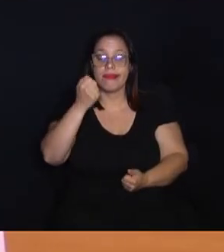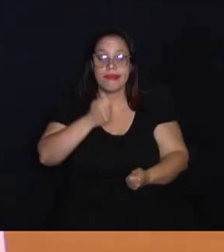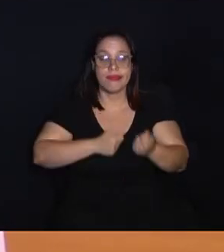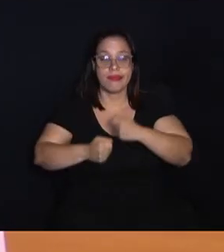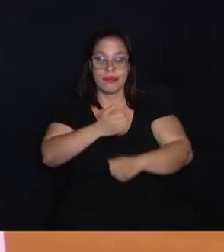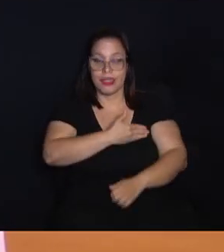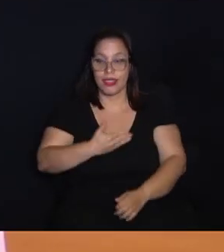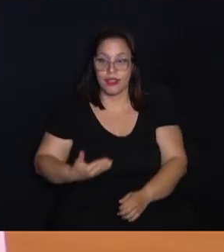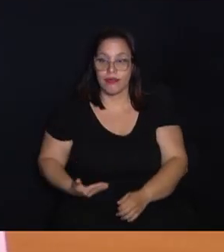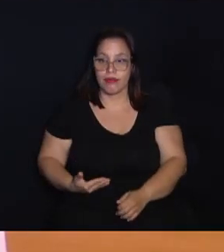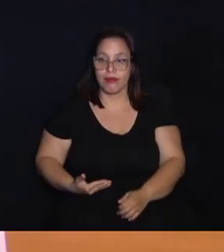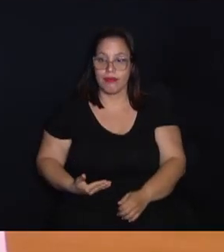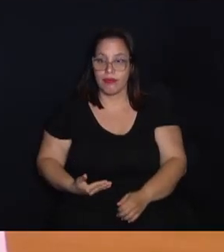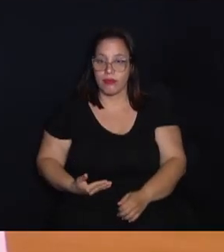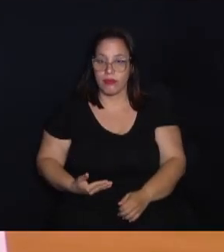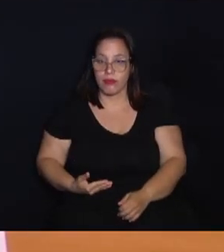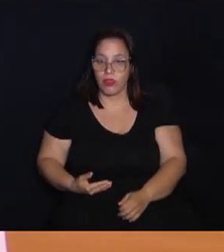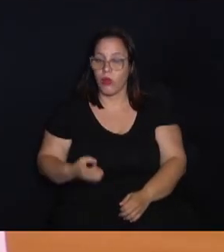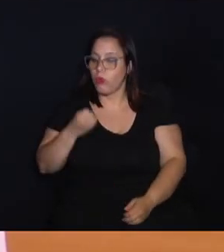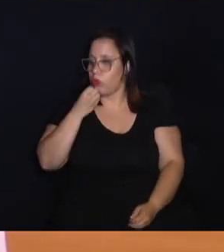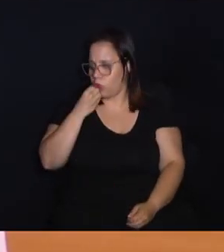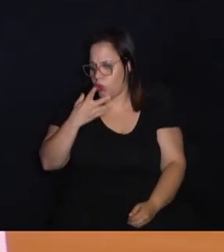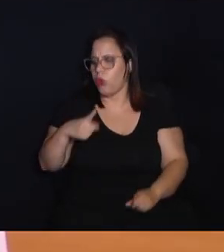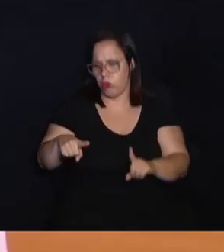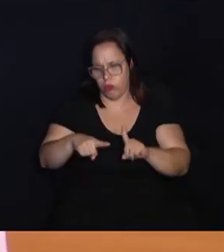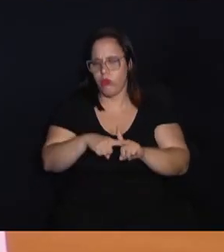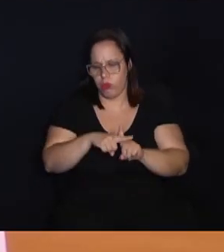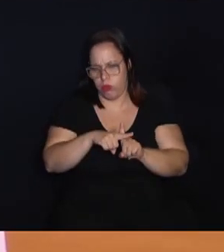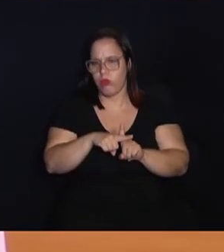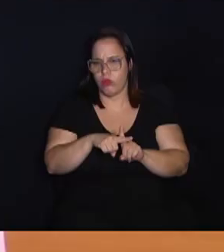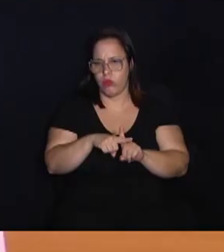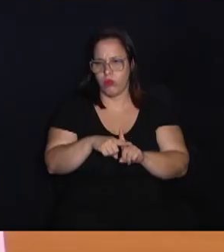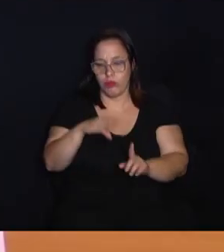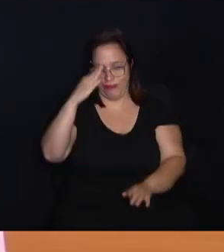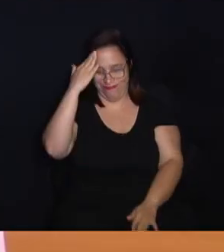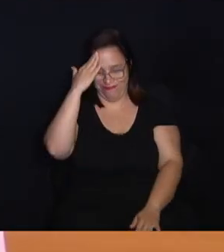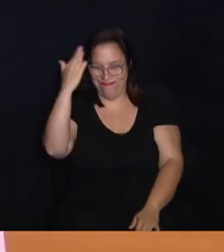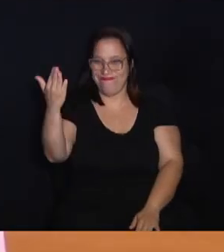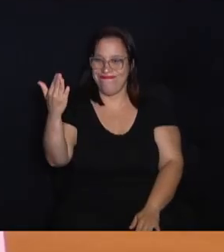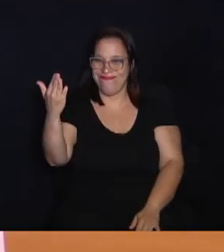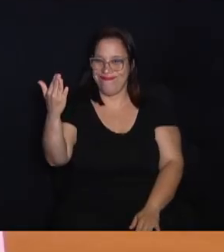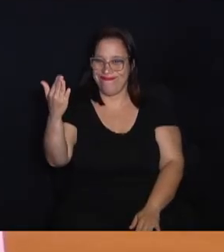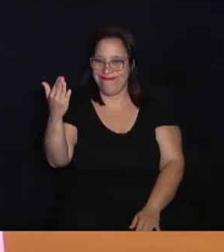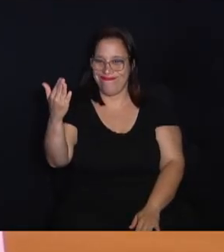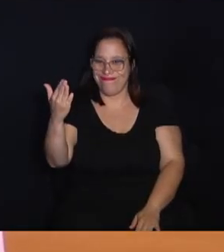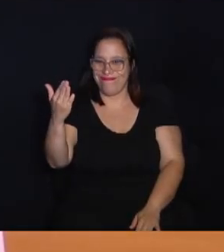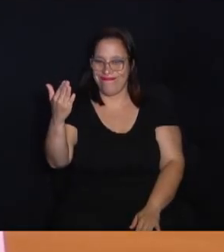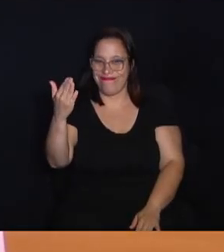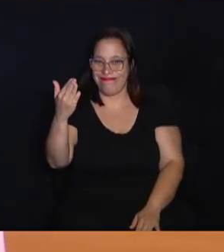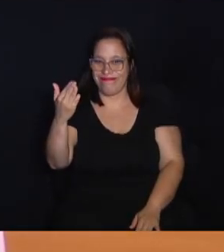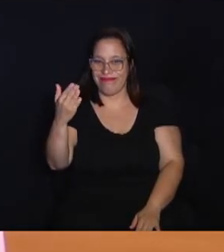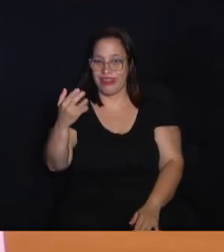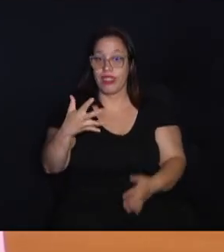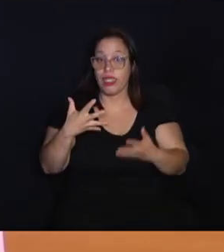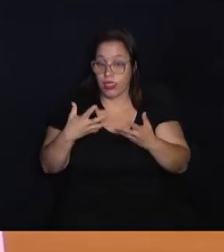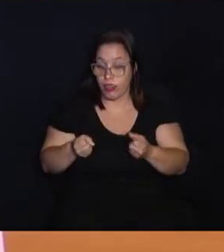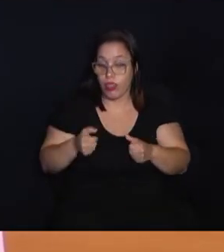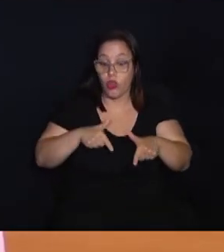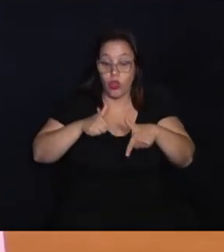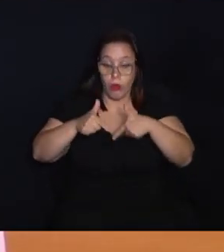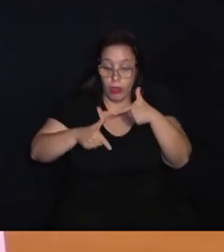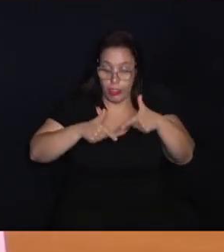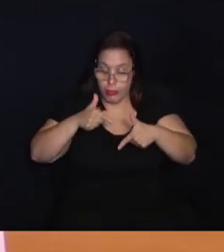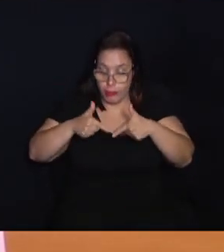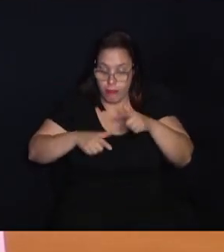da cidade. Balanço positivo. Muito positivo, e os meus agradecimentos a quem nos deu condições de trabalhar, a